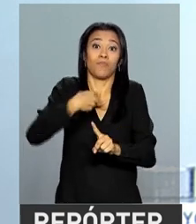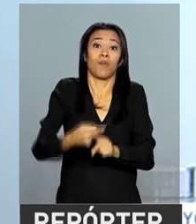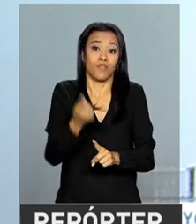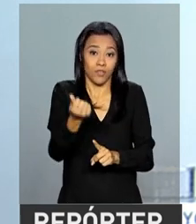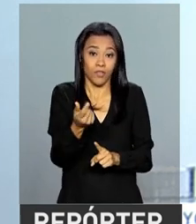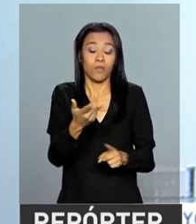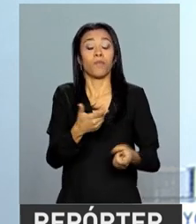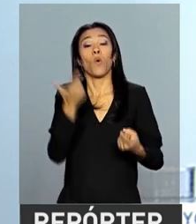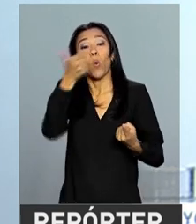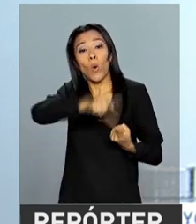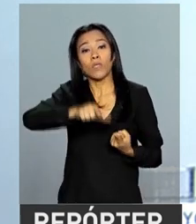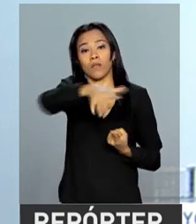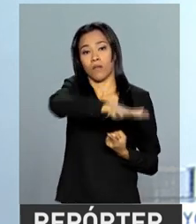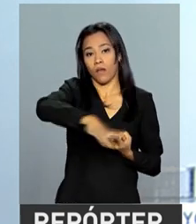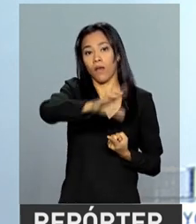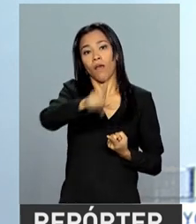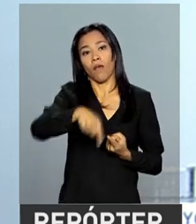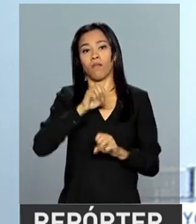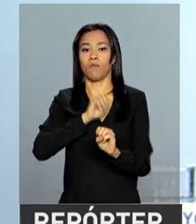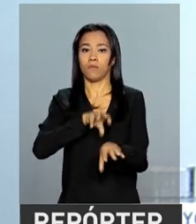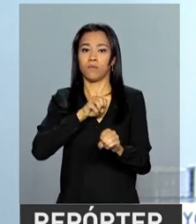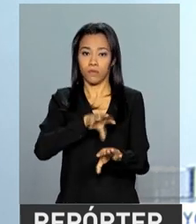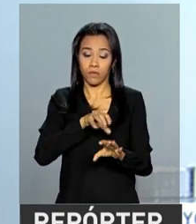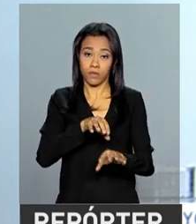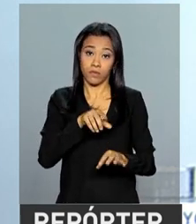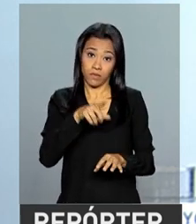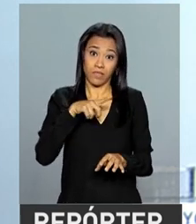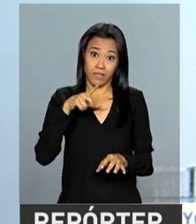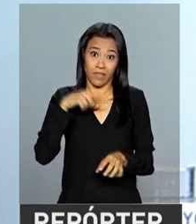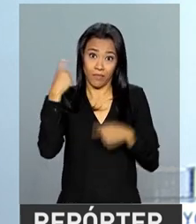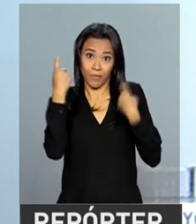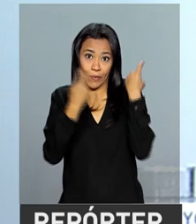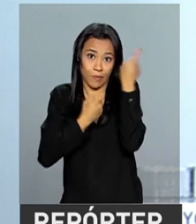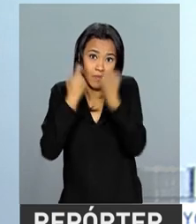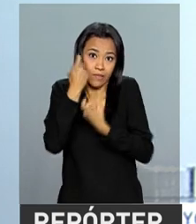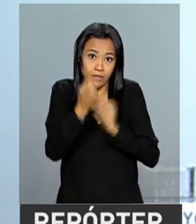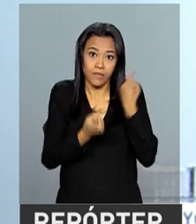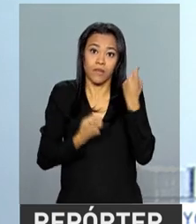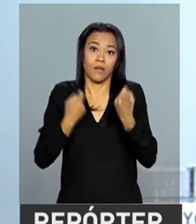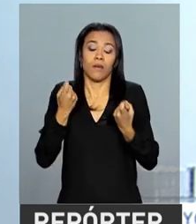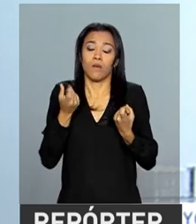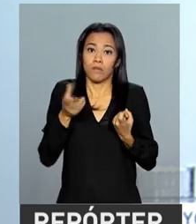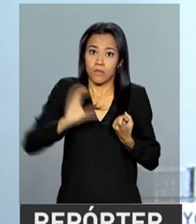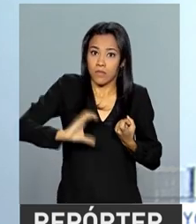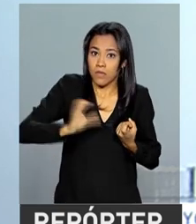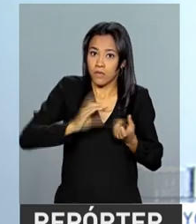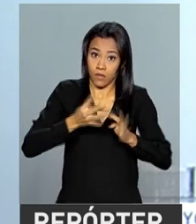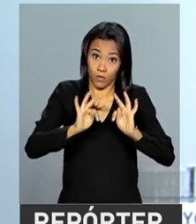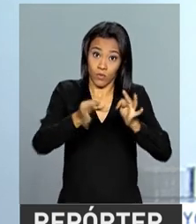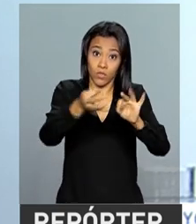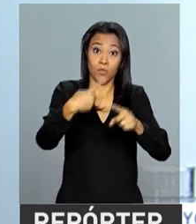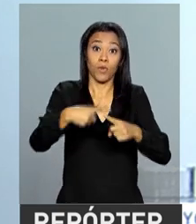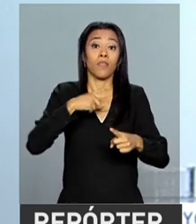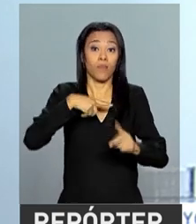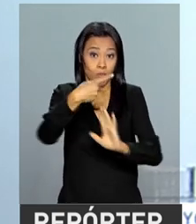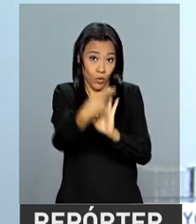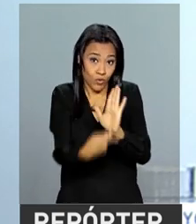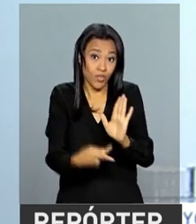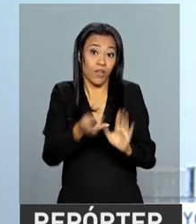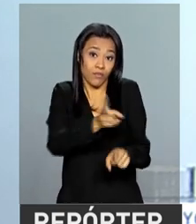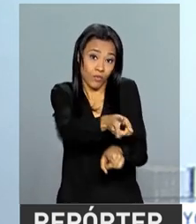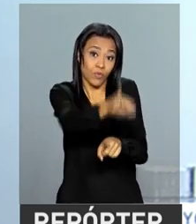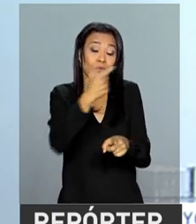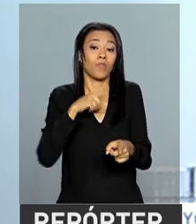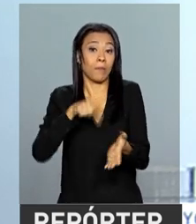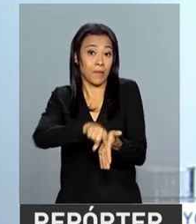também uma área que que gera muita preocupação a educação a ciência e tecnologia porque tem projetos em andamento